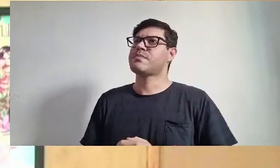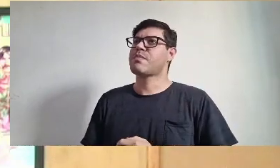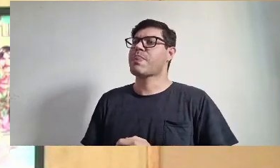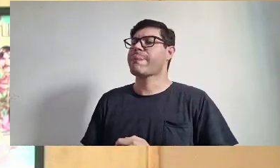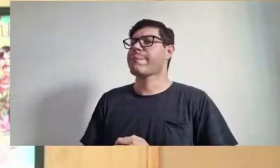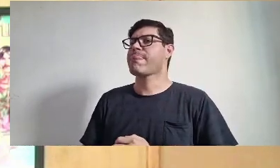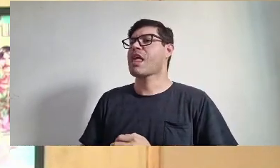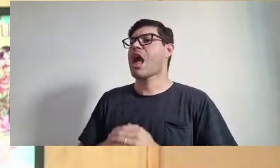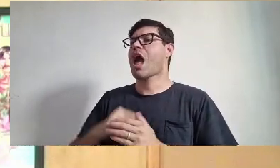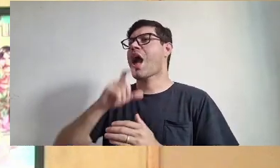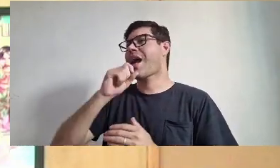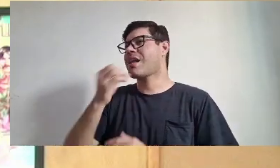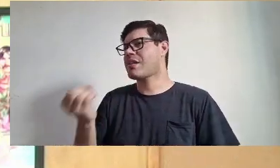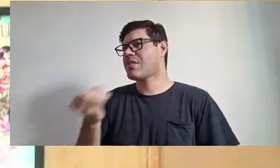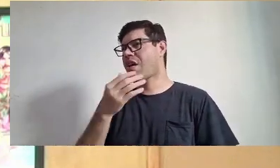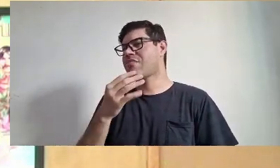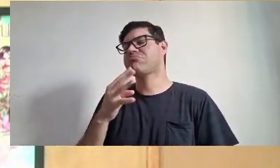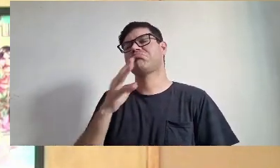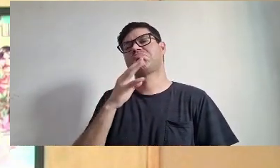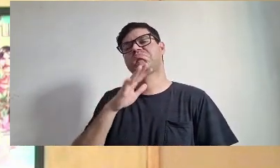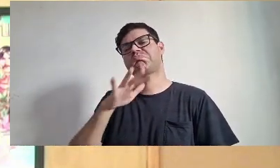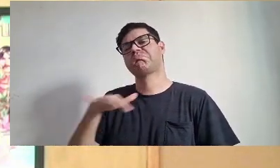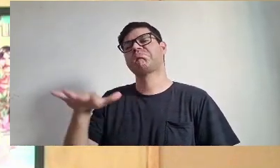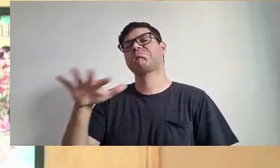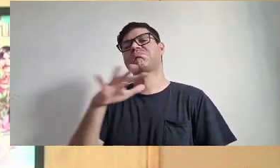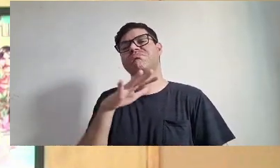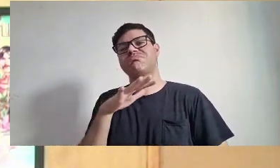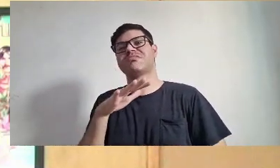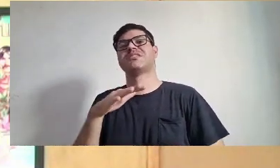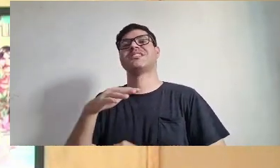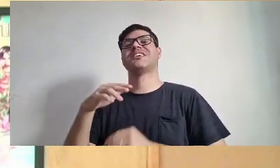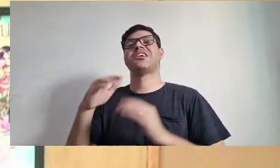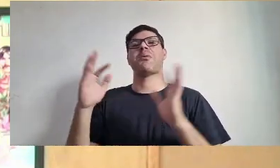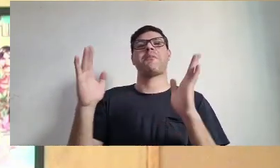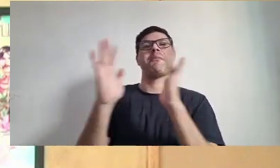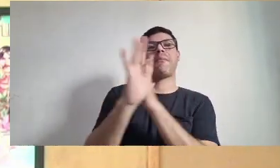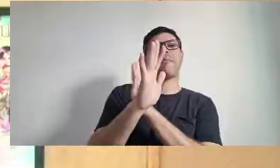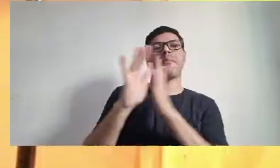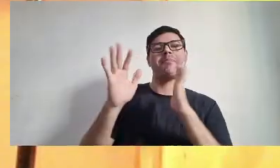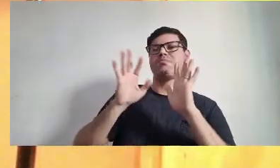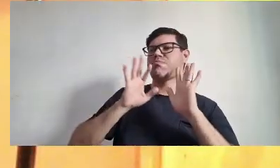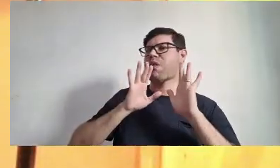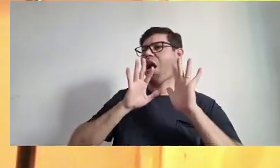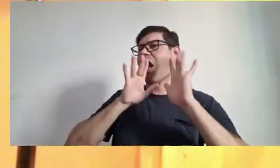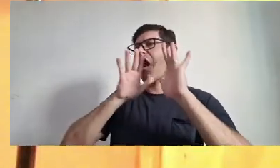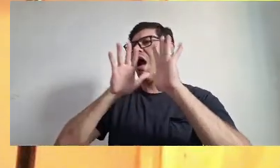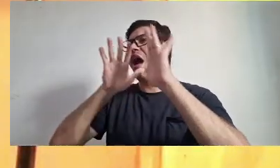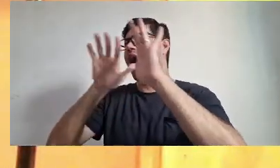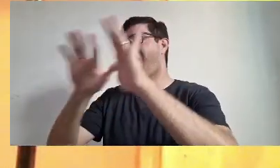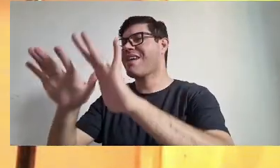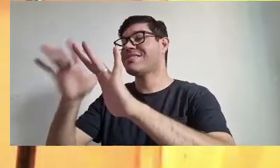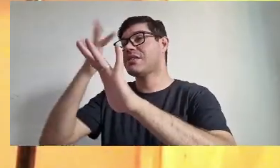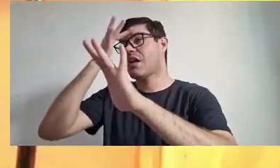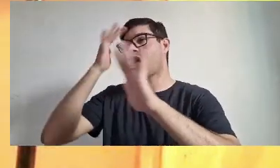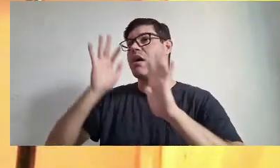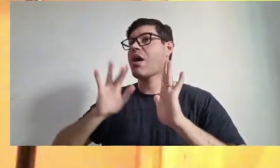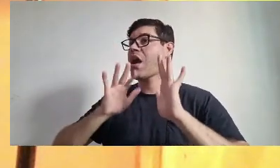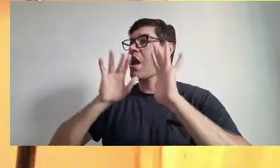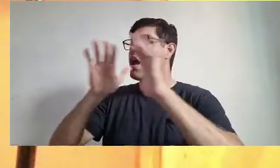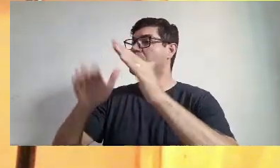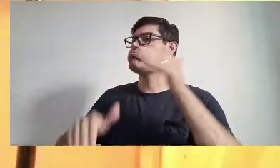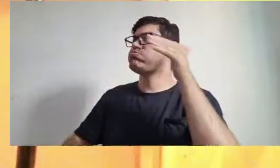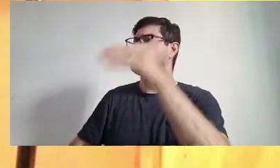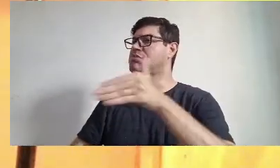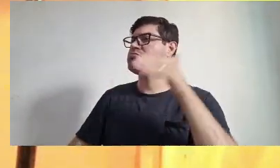Então, conhecia tudo ali, a gente passava direto, via as pessoas frequentando a igreja, começando a frequentar. Não eram tantos